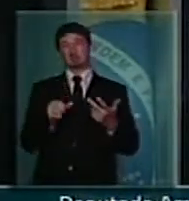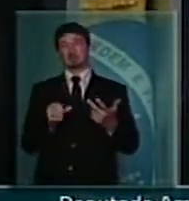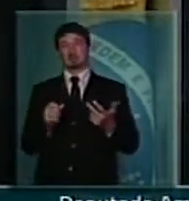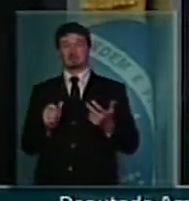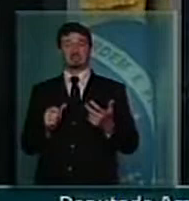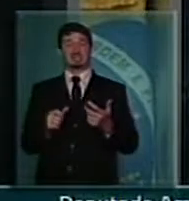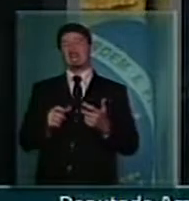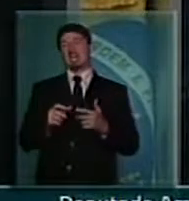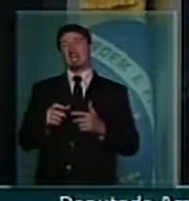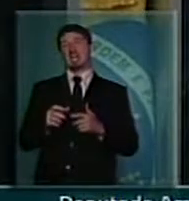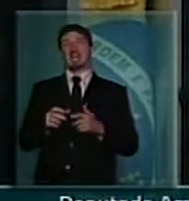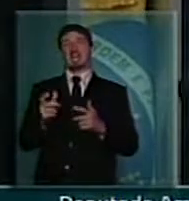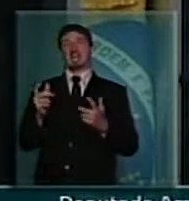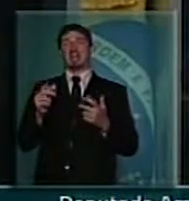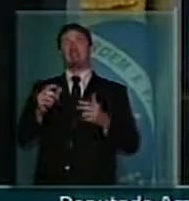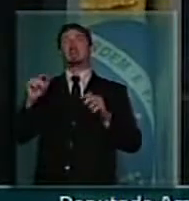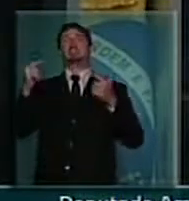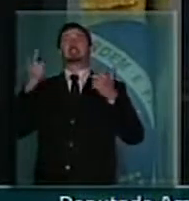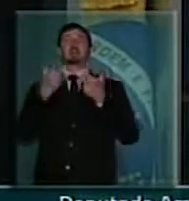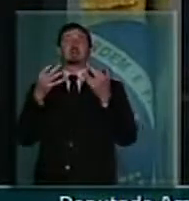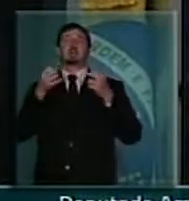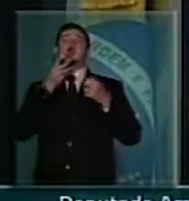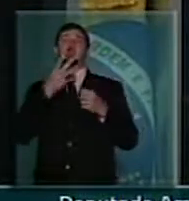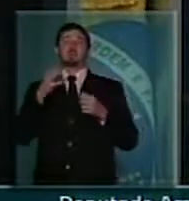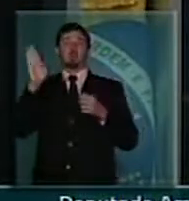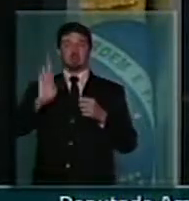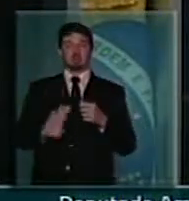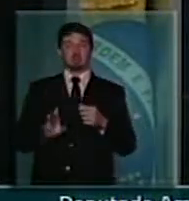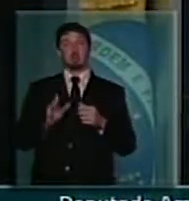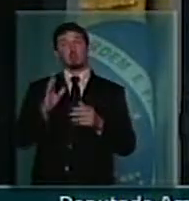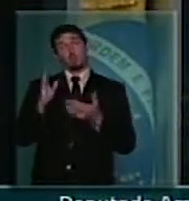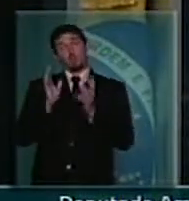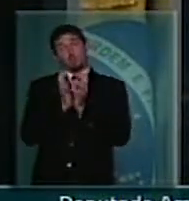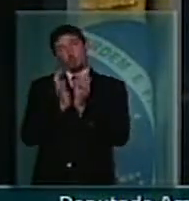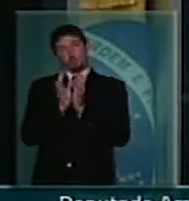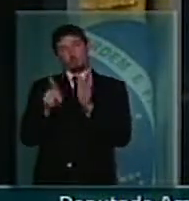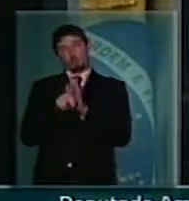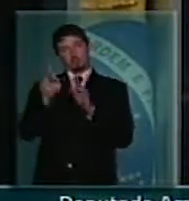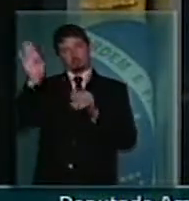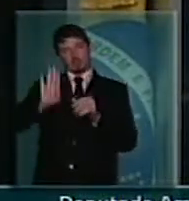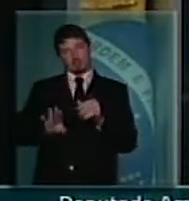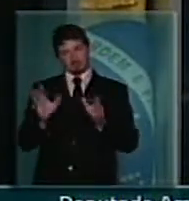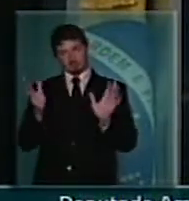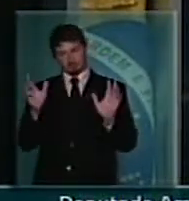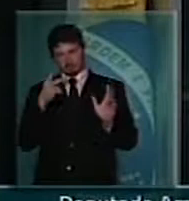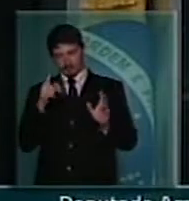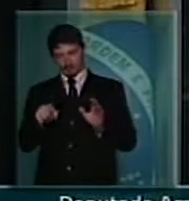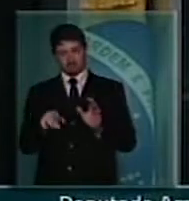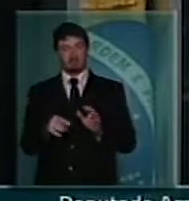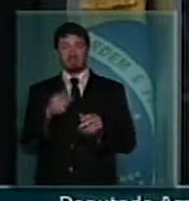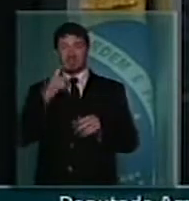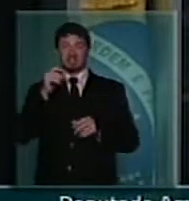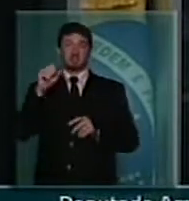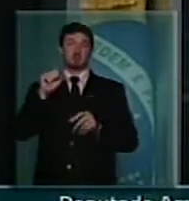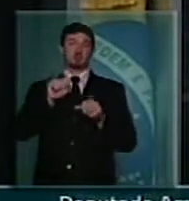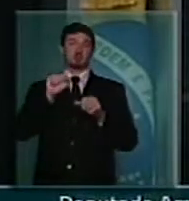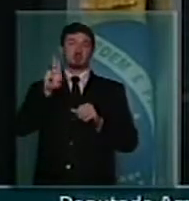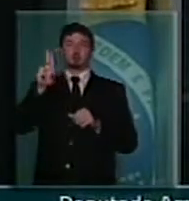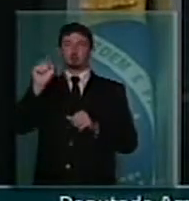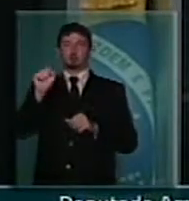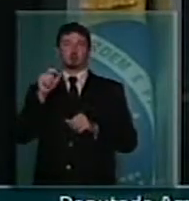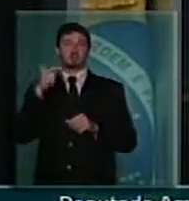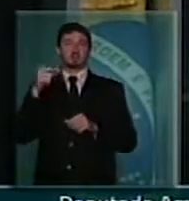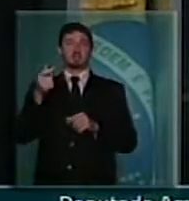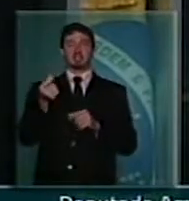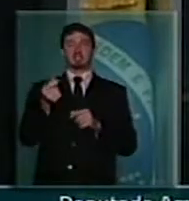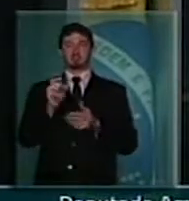fora da realidade brasileira, alguma parte da sociedade brasileira, acha que o SUS não serve. Ele serve sim,